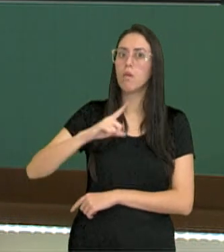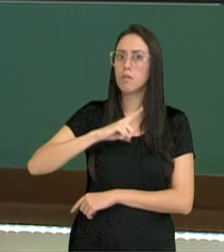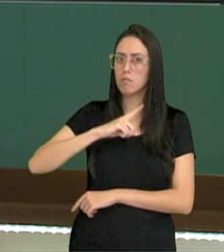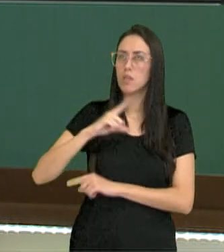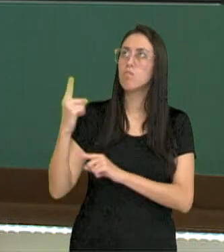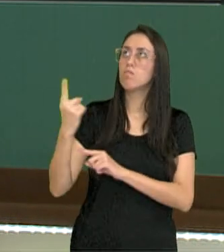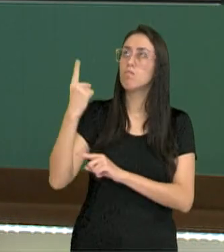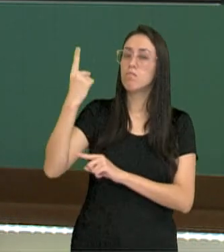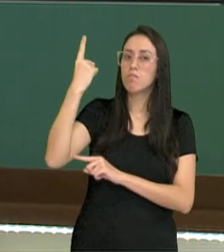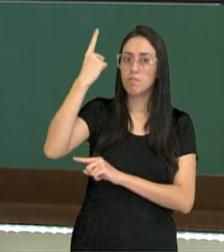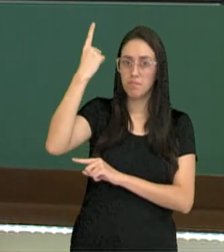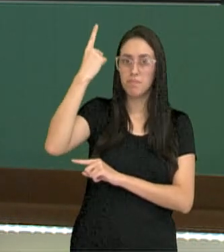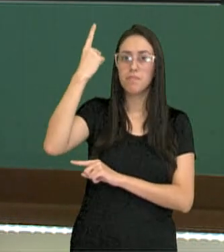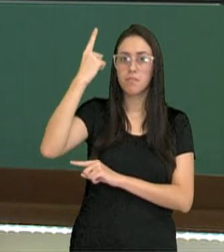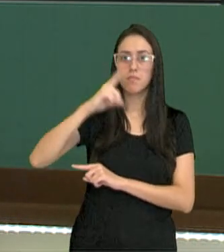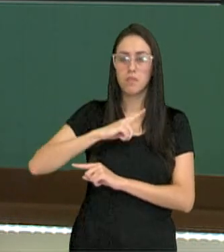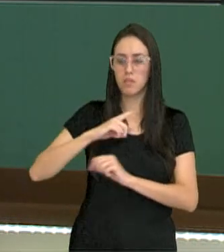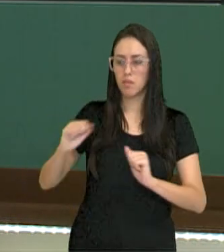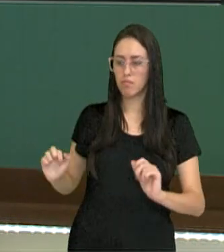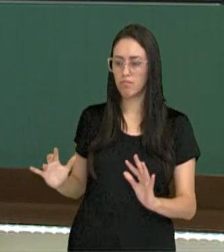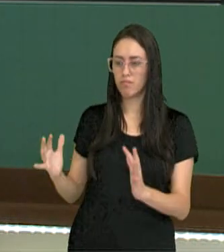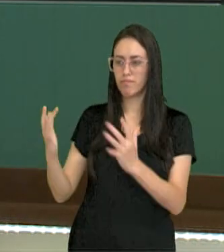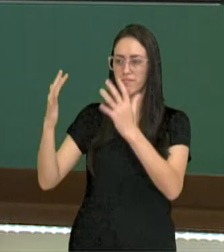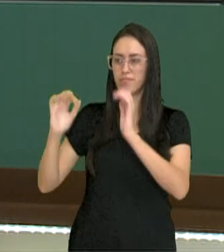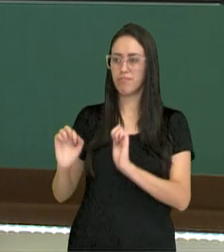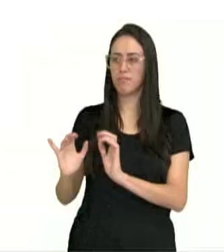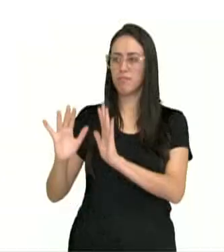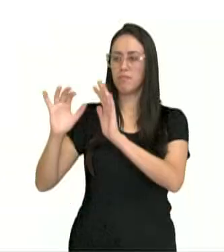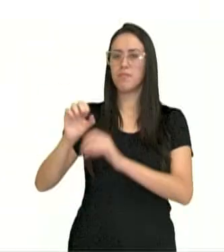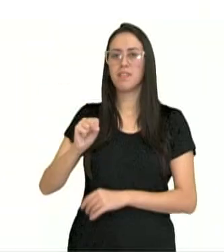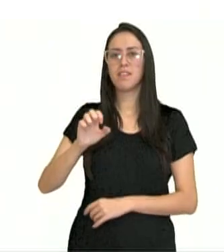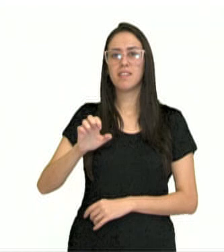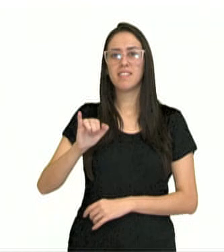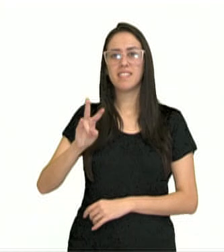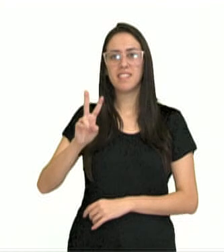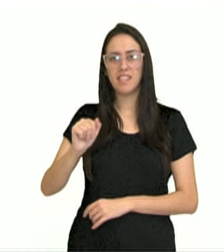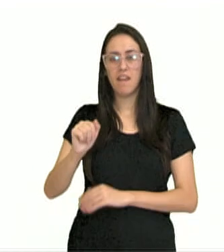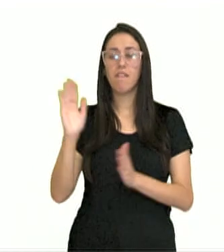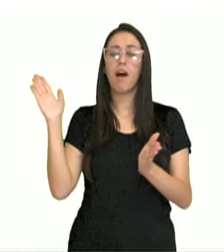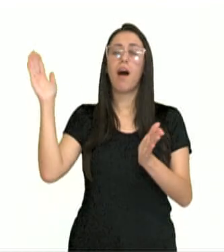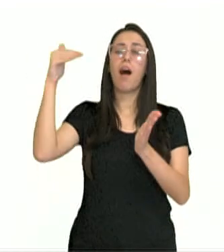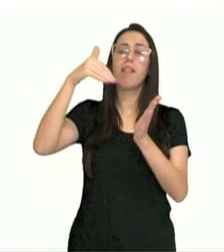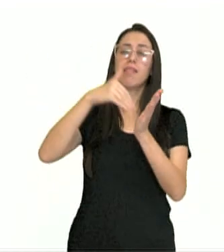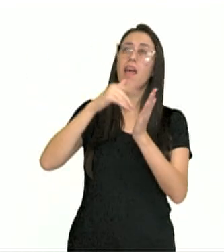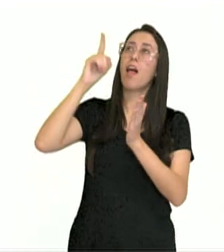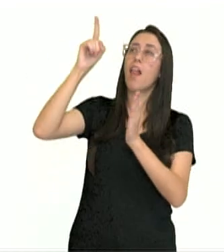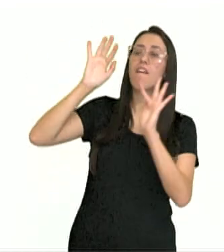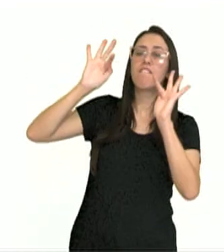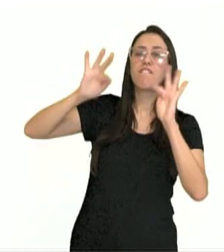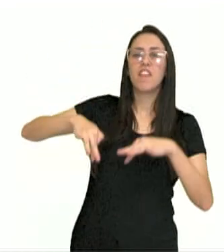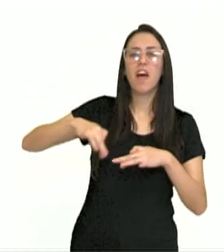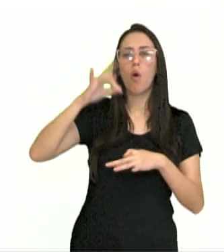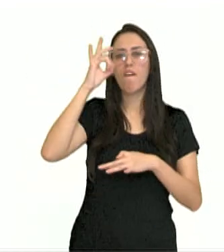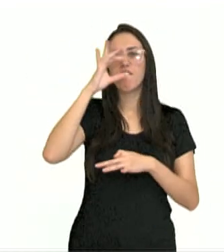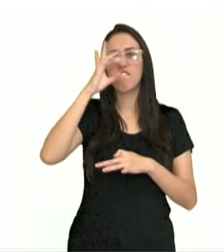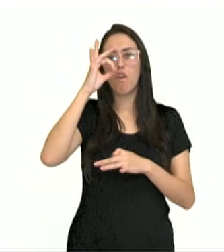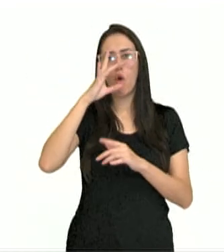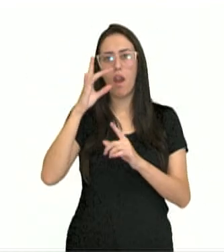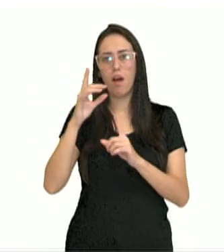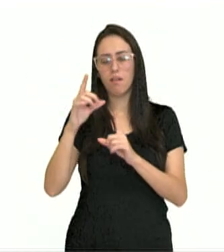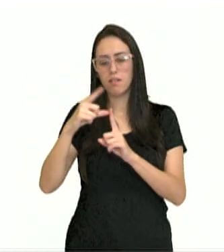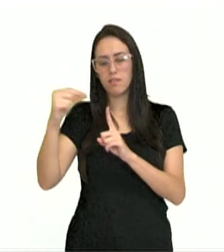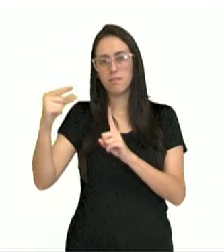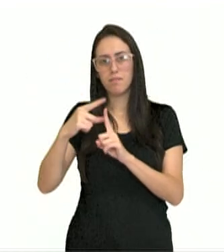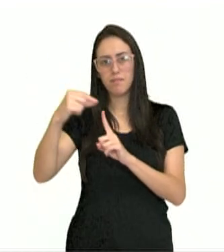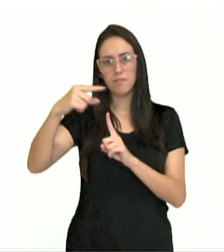porte. Lembra que o vaso condutor possibilita isso, até chegar nas folhas. Nas folhas vai acontecer o que a gente chama